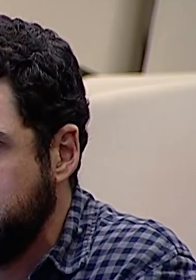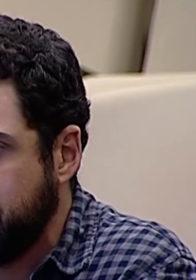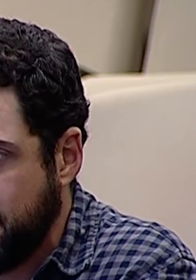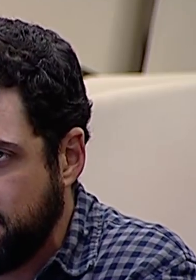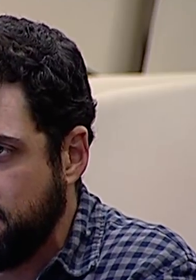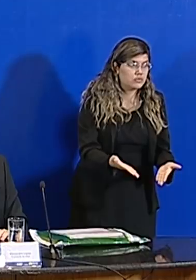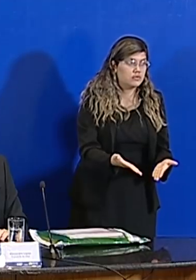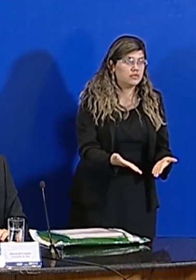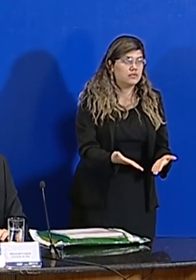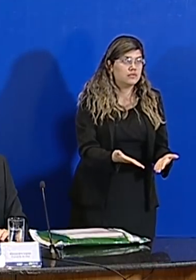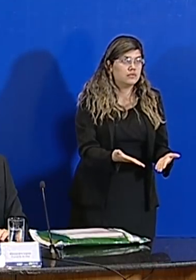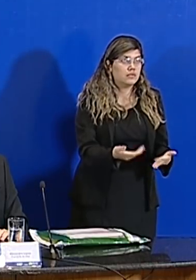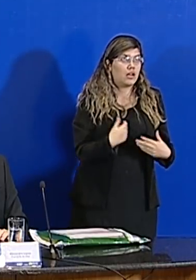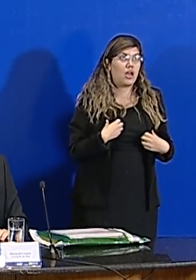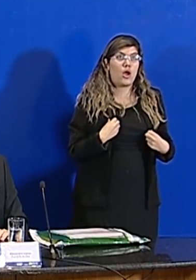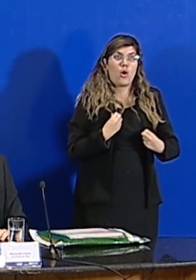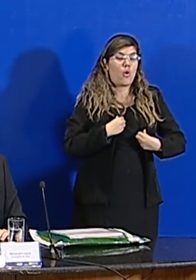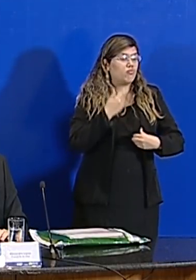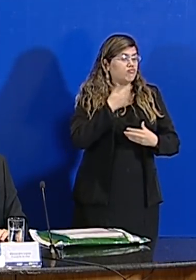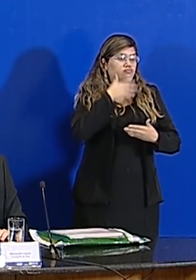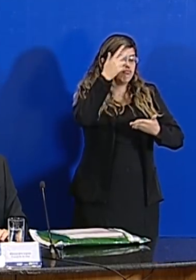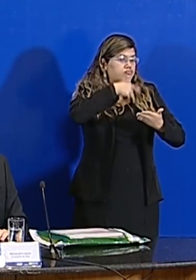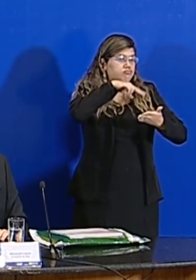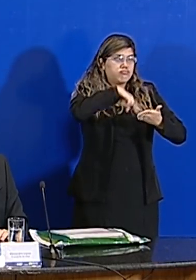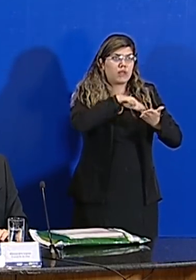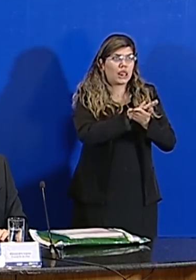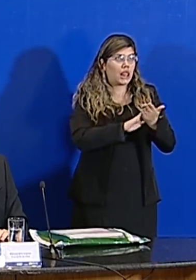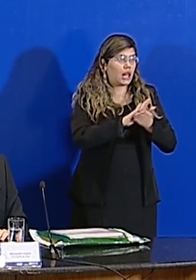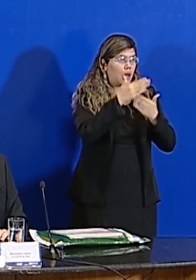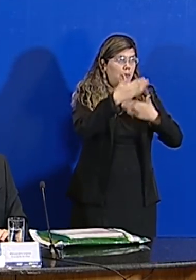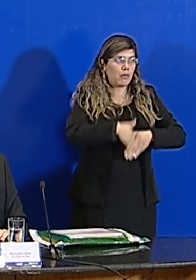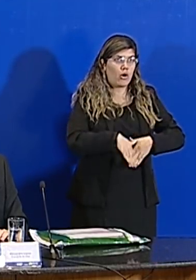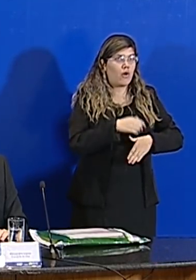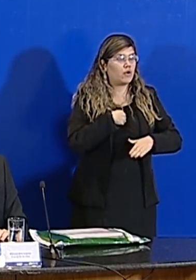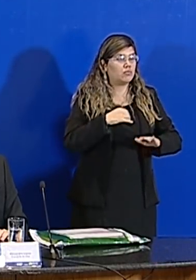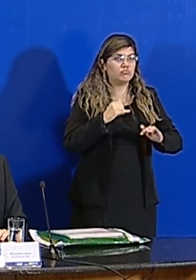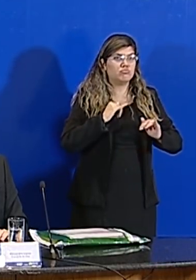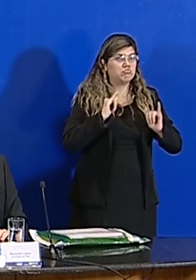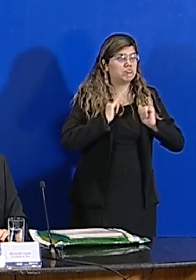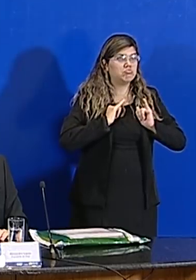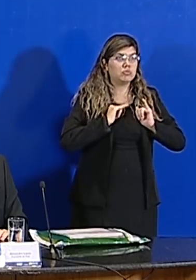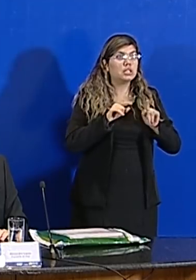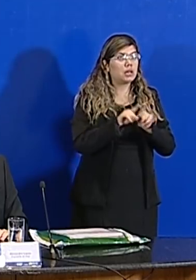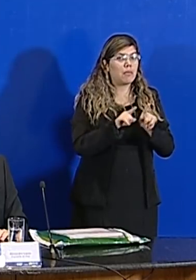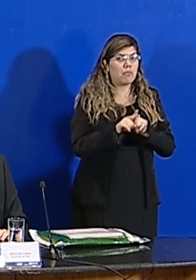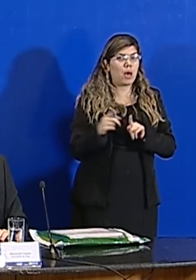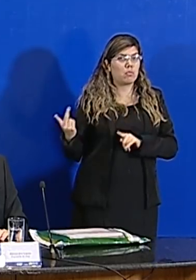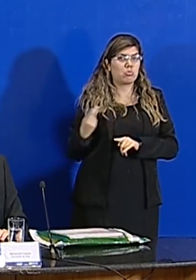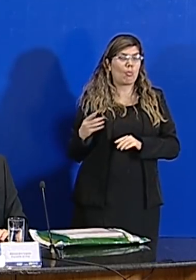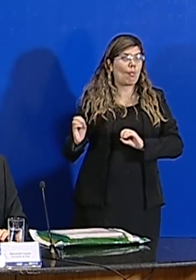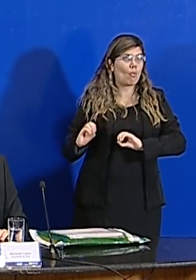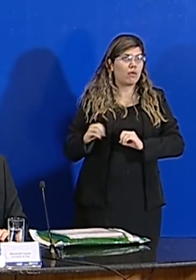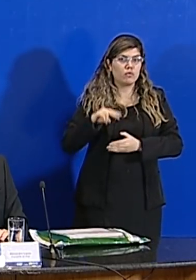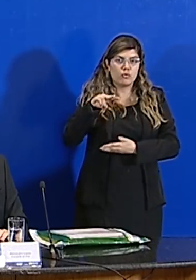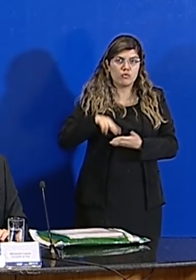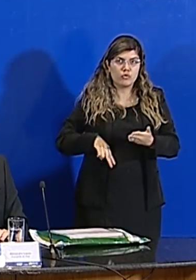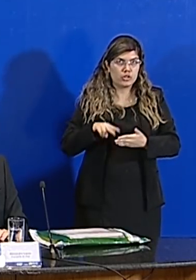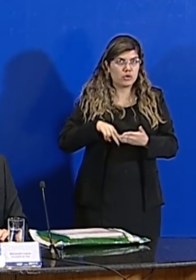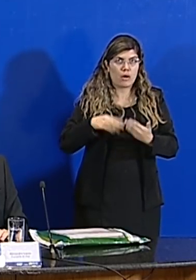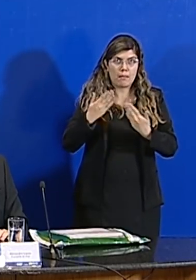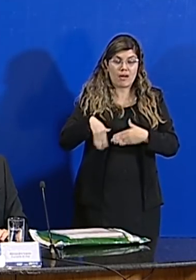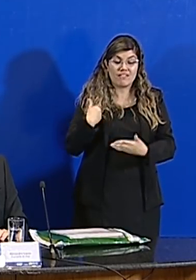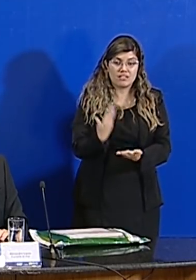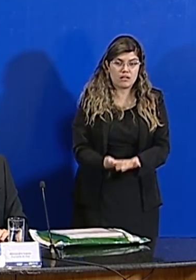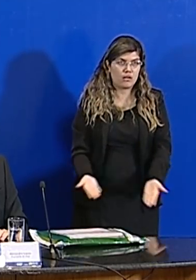regime militar. Eu não tinha visto a prova, nada dela, nem o Alexandre. Nenhum de nós dois vimos a prova até esse